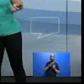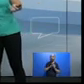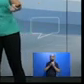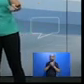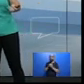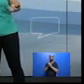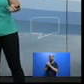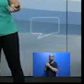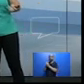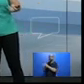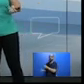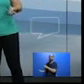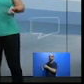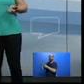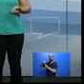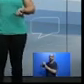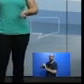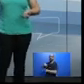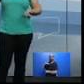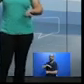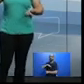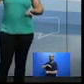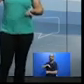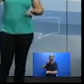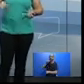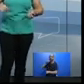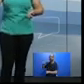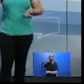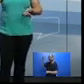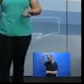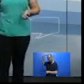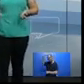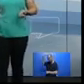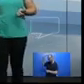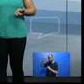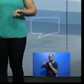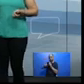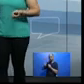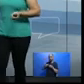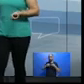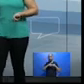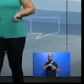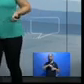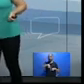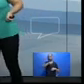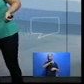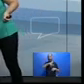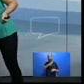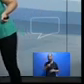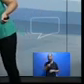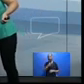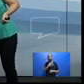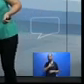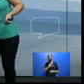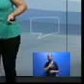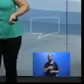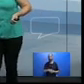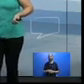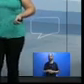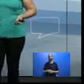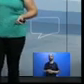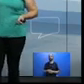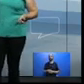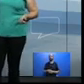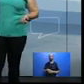a Portugal para avisar o rei o que tinha acontecido, terras novas. E ele continuou a